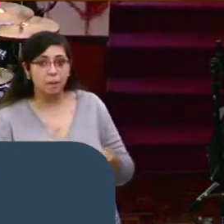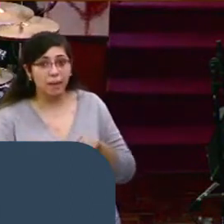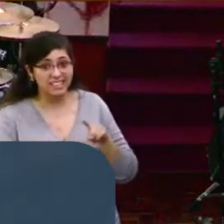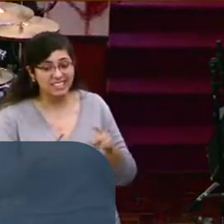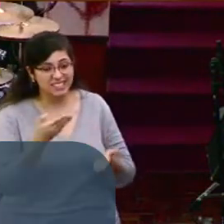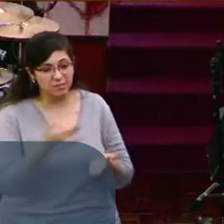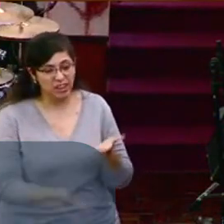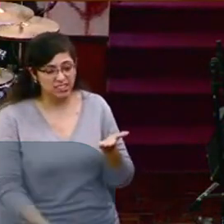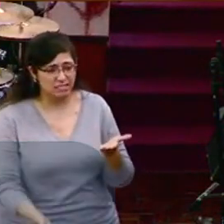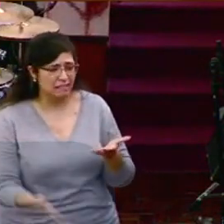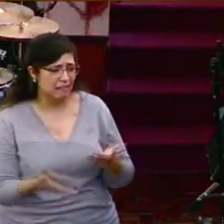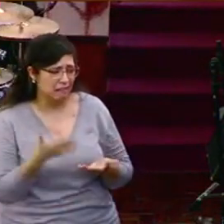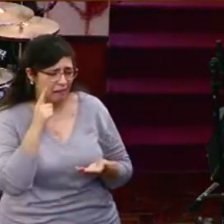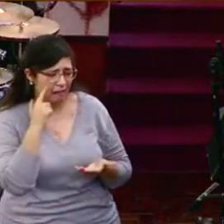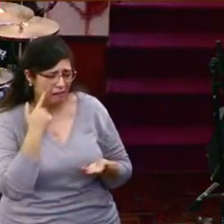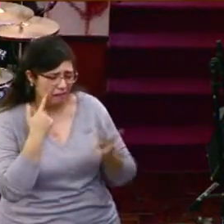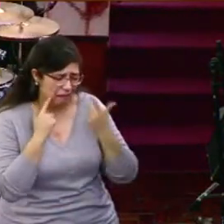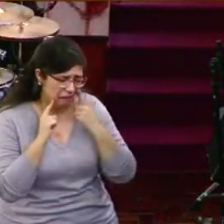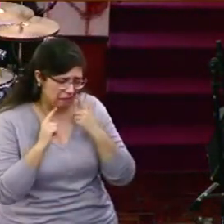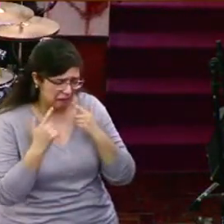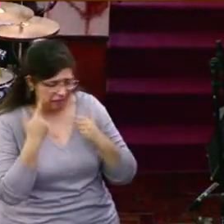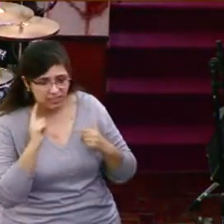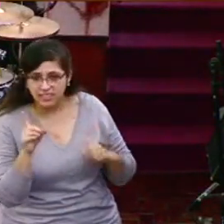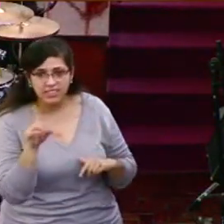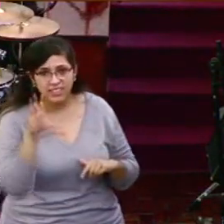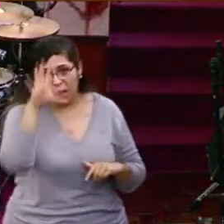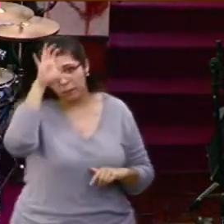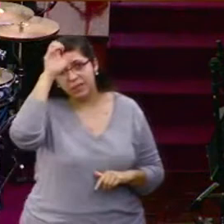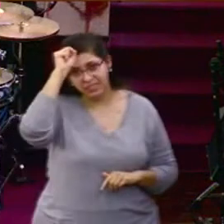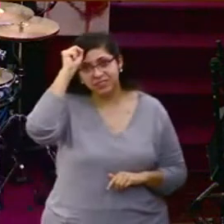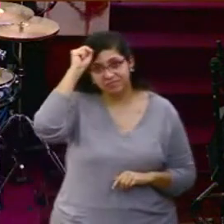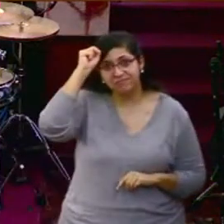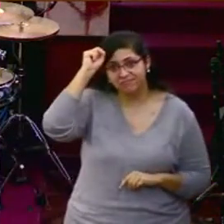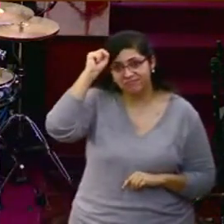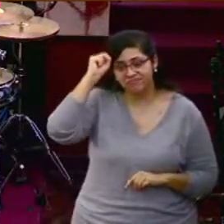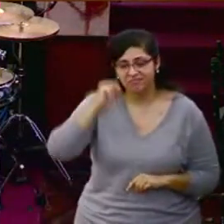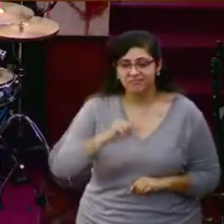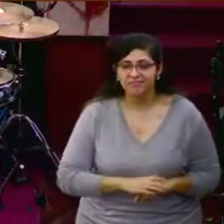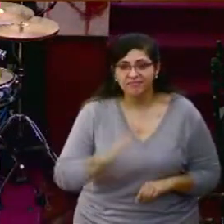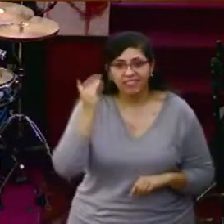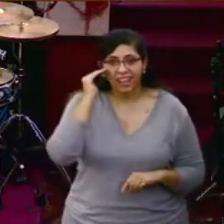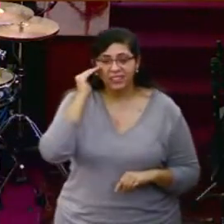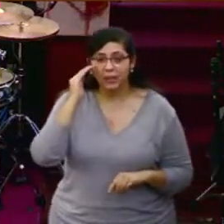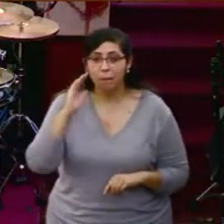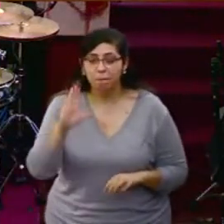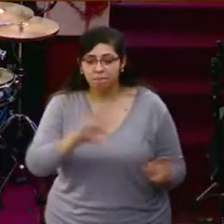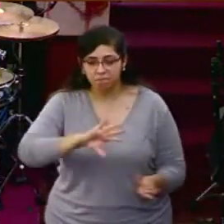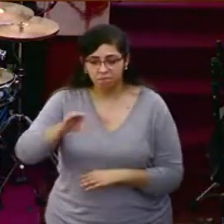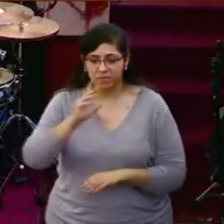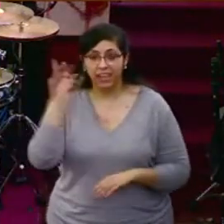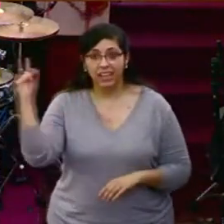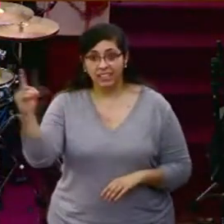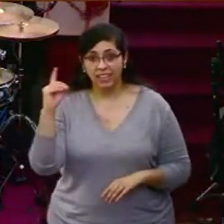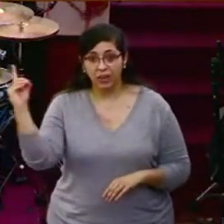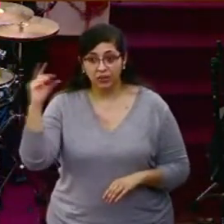alguma coisa porque ela ainda não aprendeu como disse davi em pecado me minha mãe me gerou eu nasci na